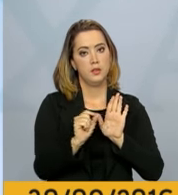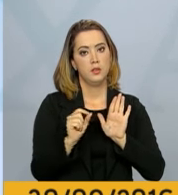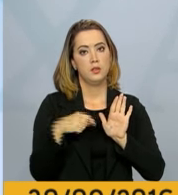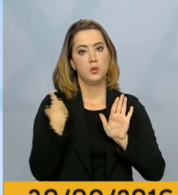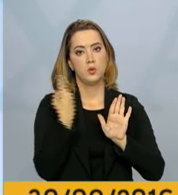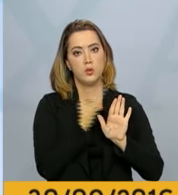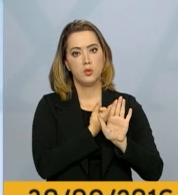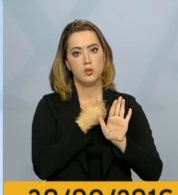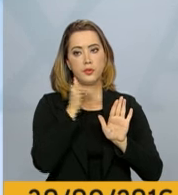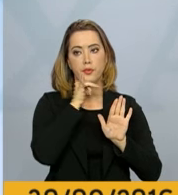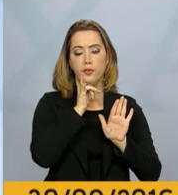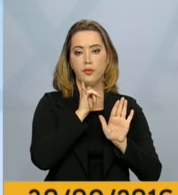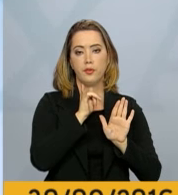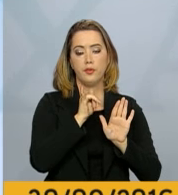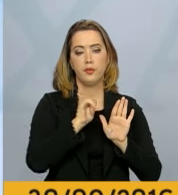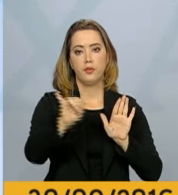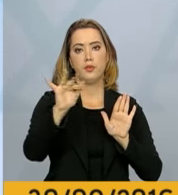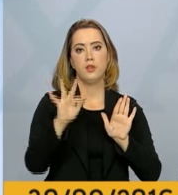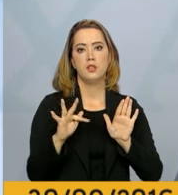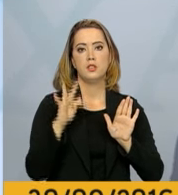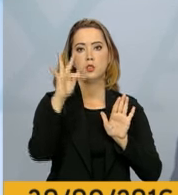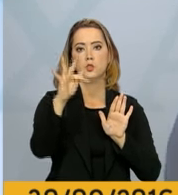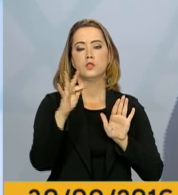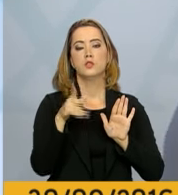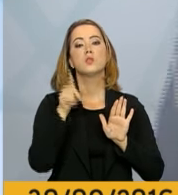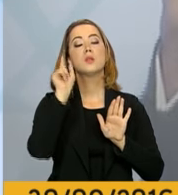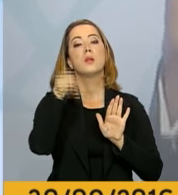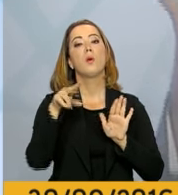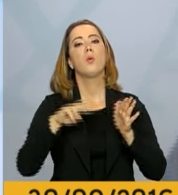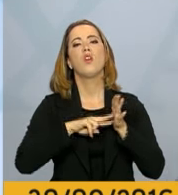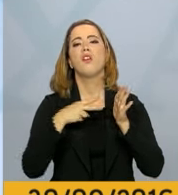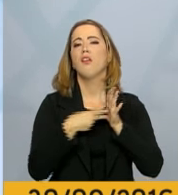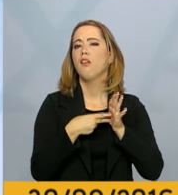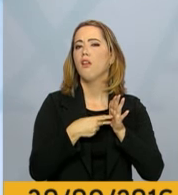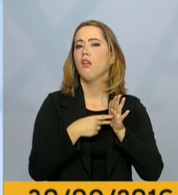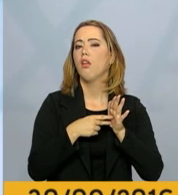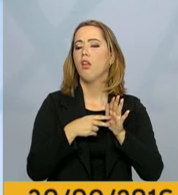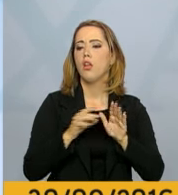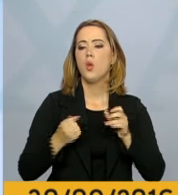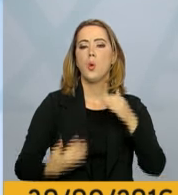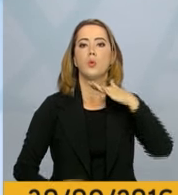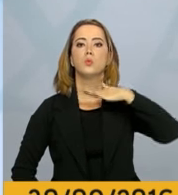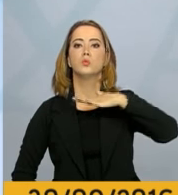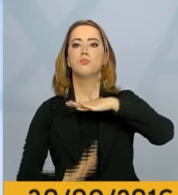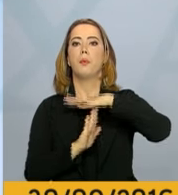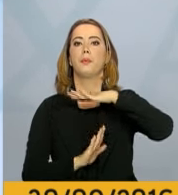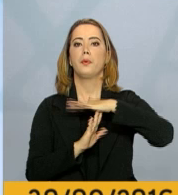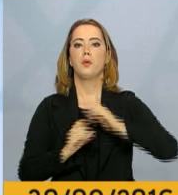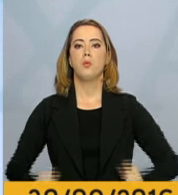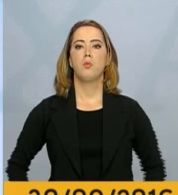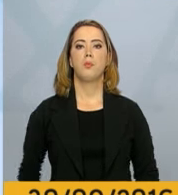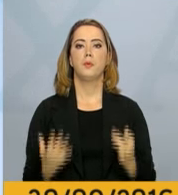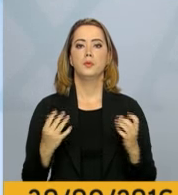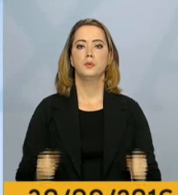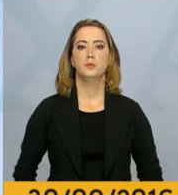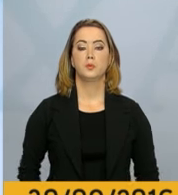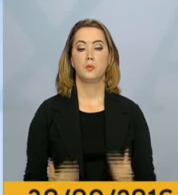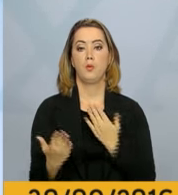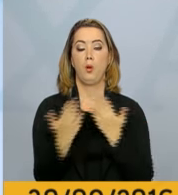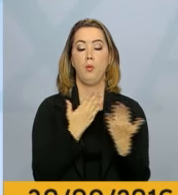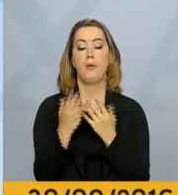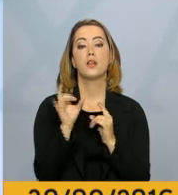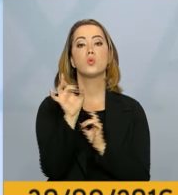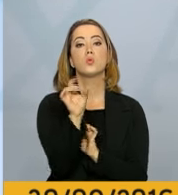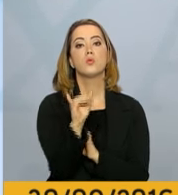que logo mais falarei, que é um teto para os gastos públicos, revisável apenas pela inflação do ano